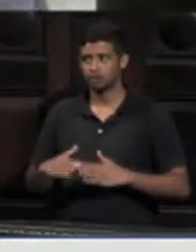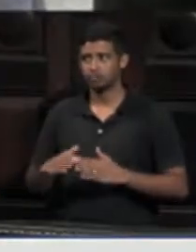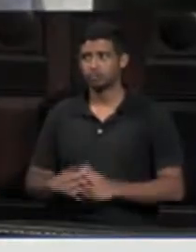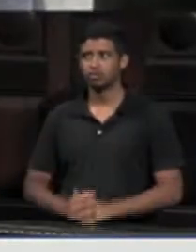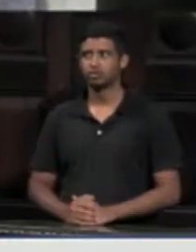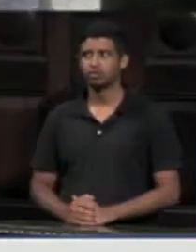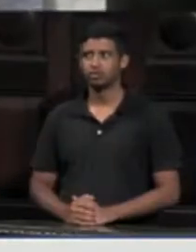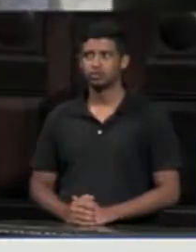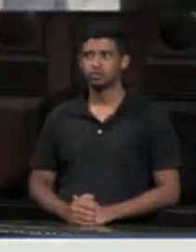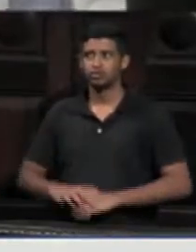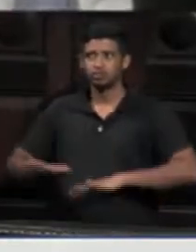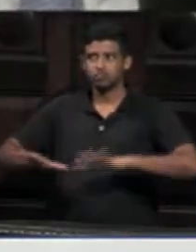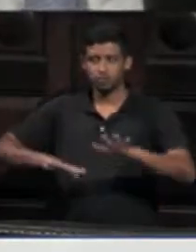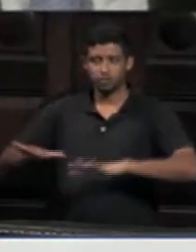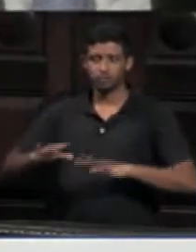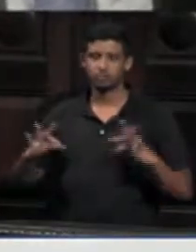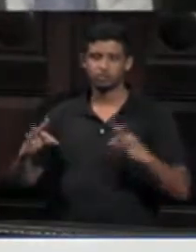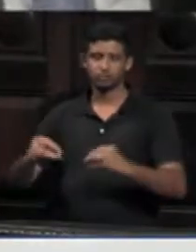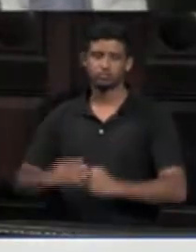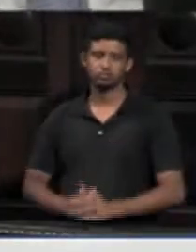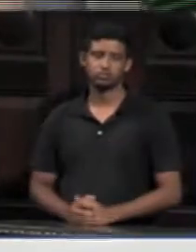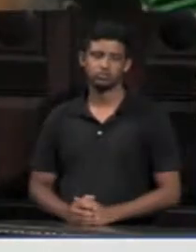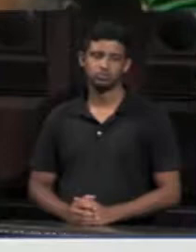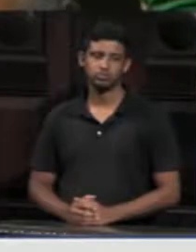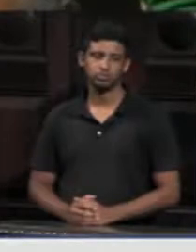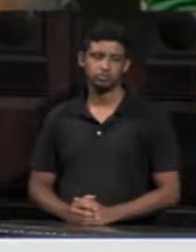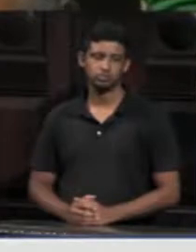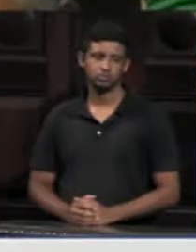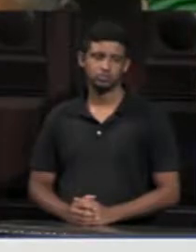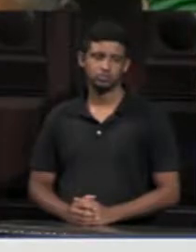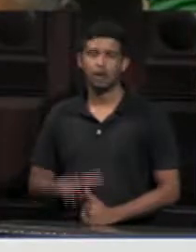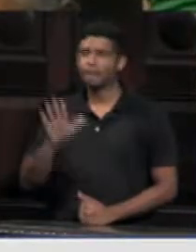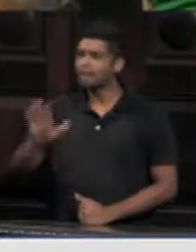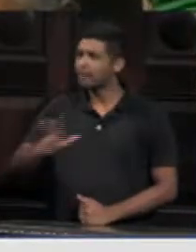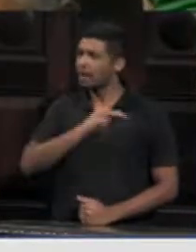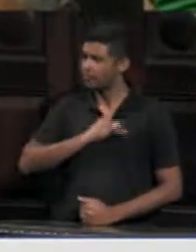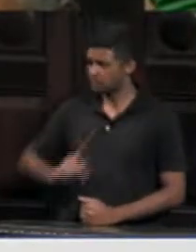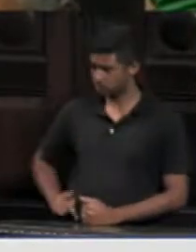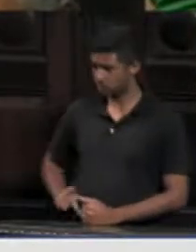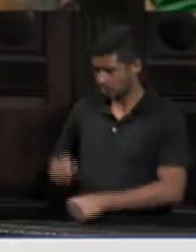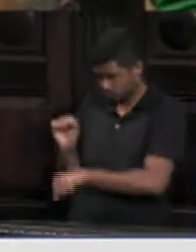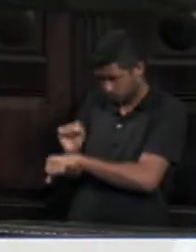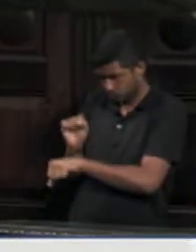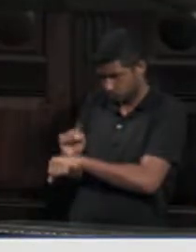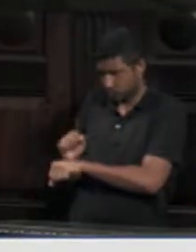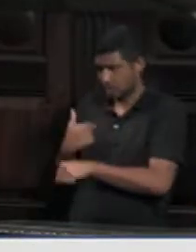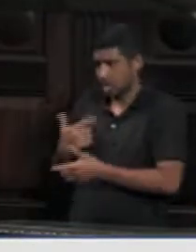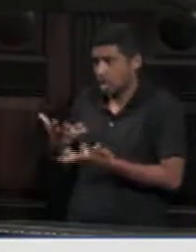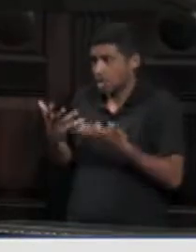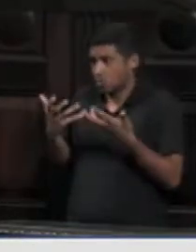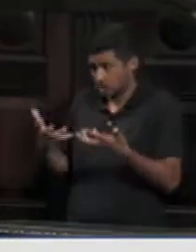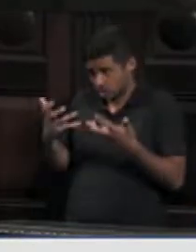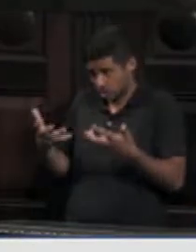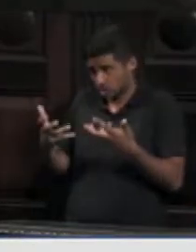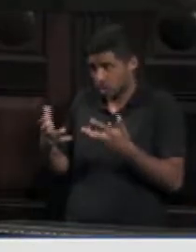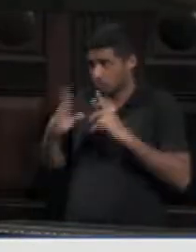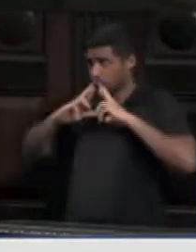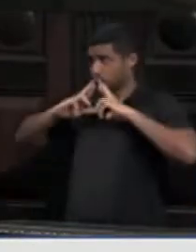concluindo por forma final de redação, por favor. Presidente defere pedido de Vossa Excelência. Senhor presidente. Deputado Luiz Paulo. Queria que o relator